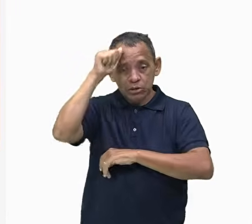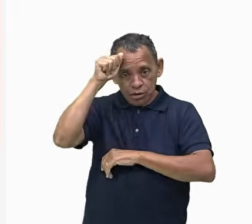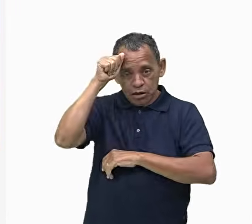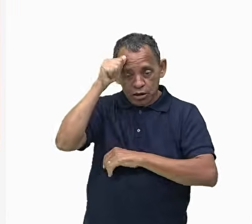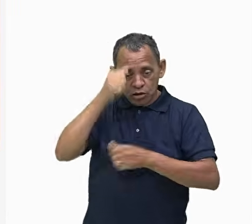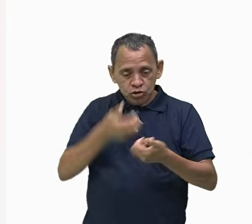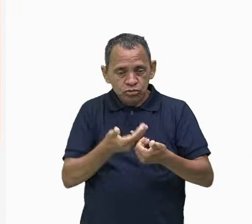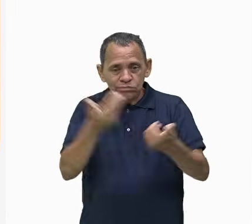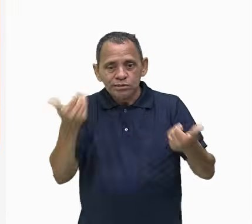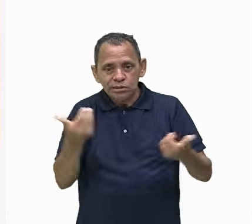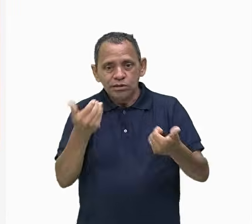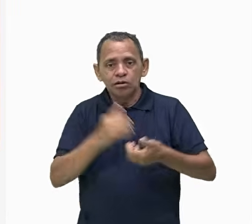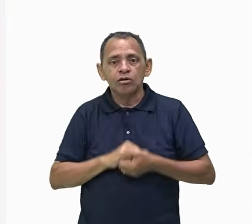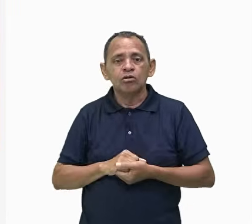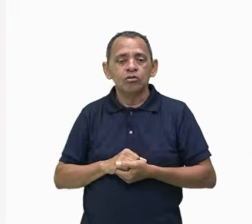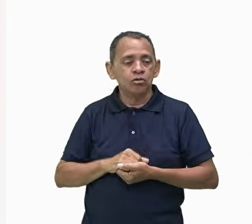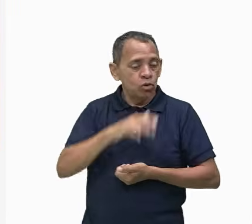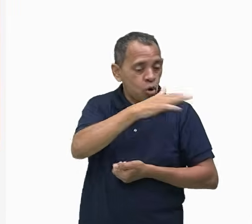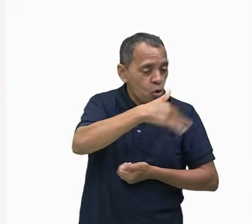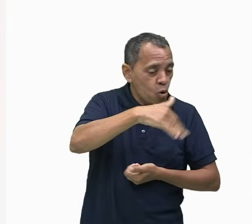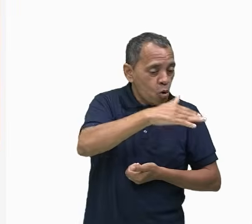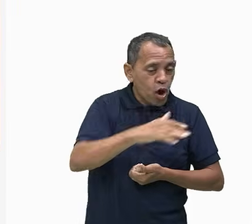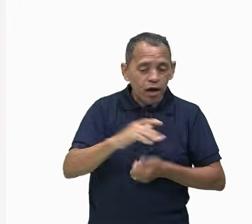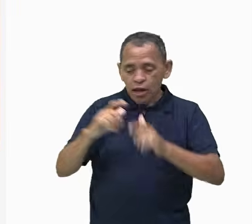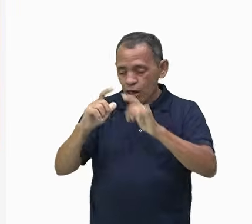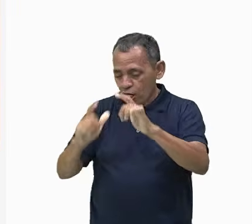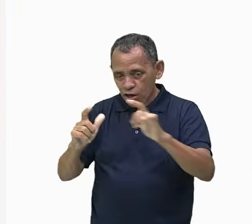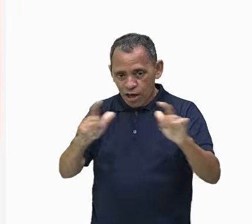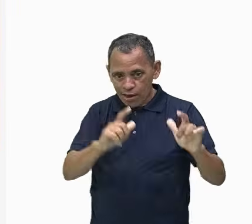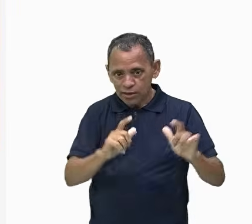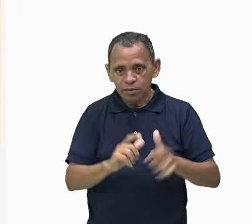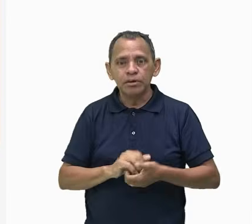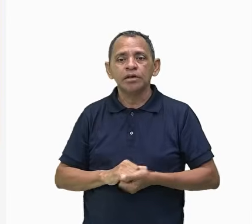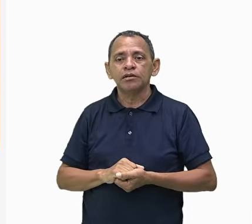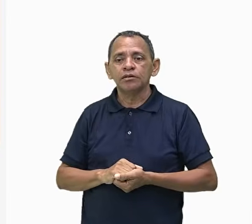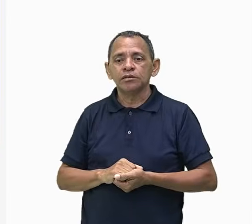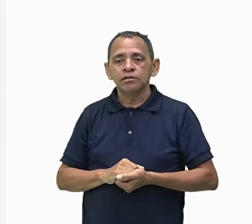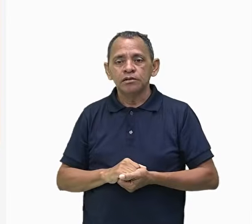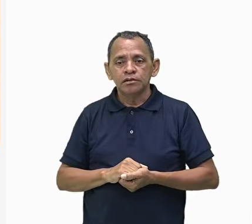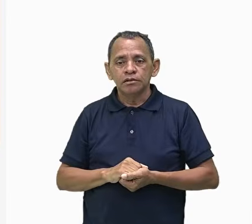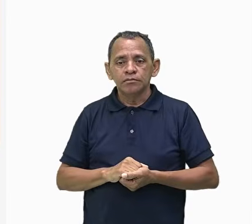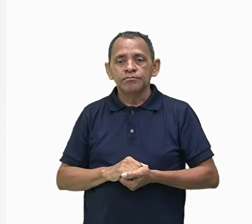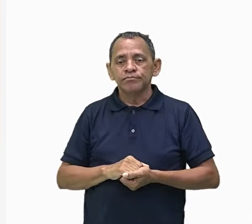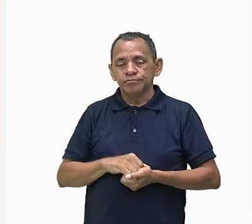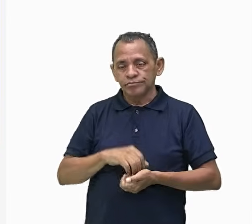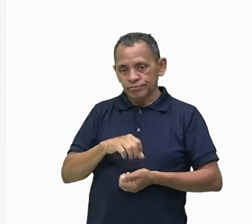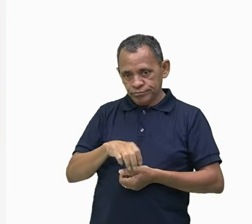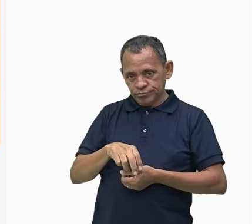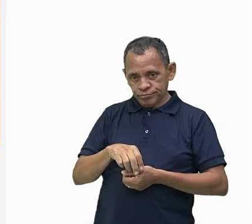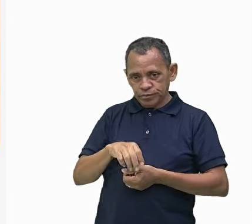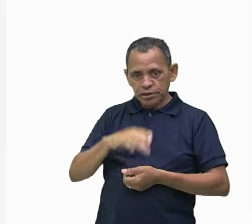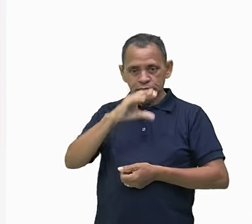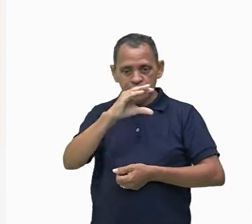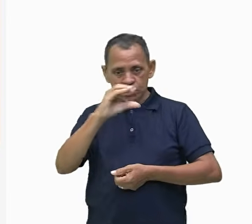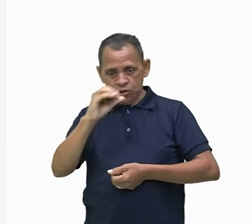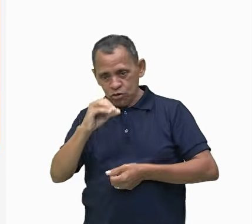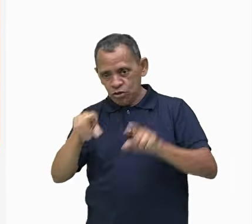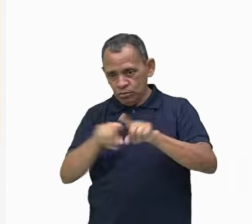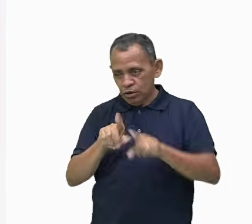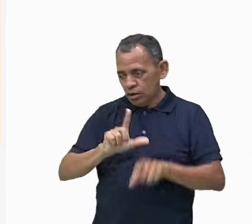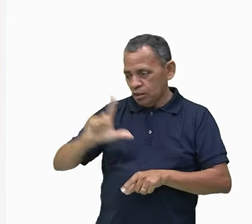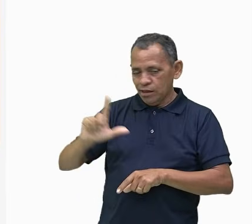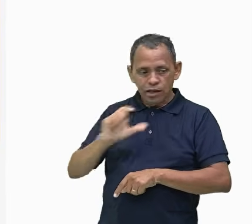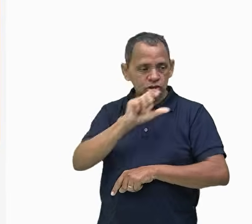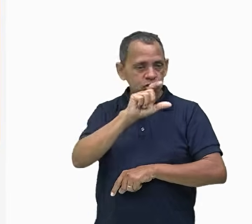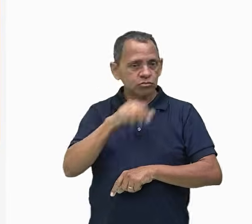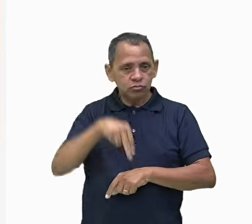por zonas e bairros. Aí ele coloca uma legenda pra gente, mostrando a zona centro-oeste, zona centro-sul, zona leste, zona